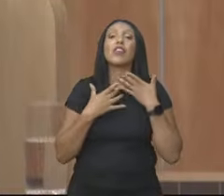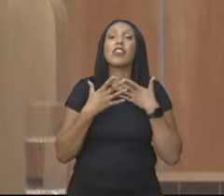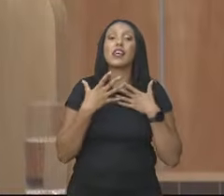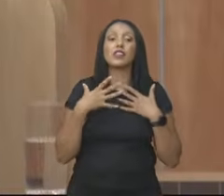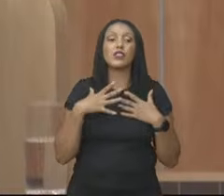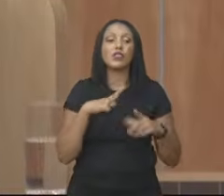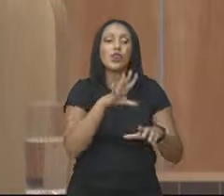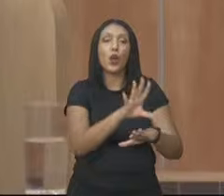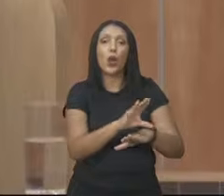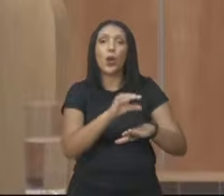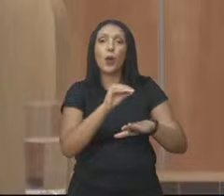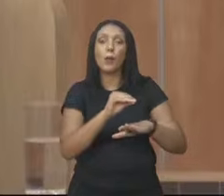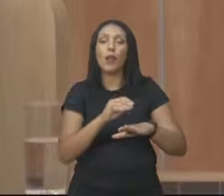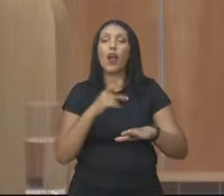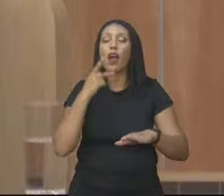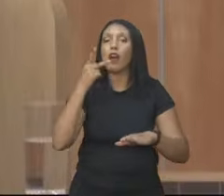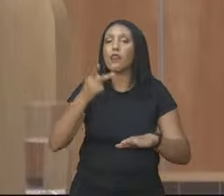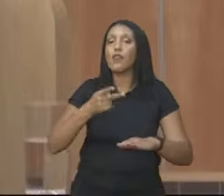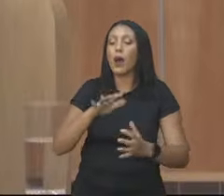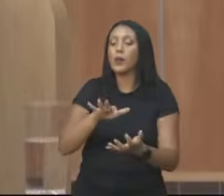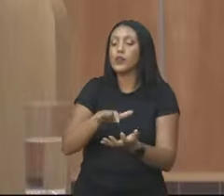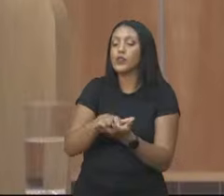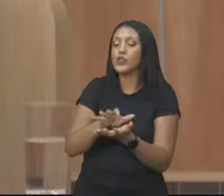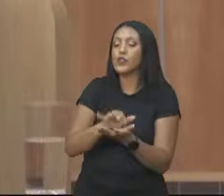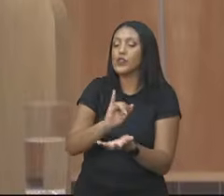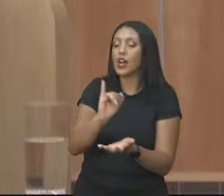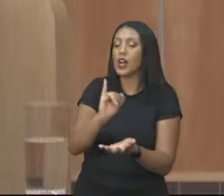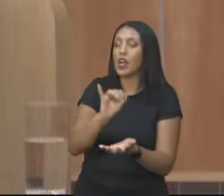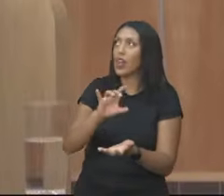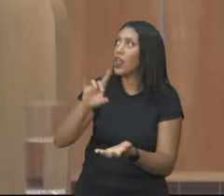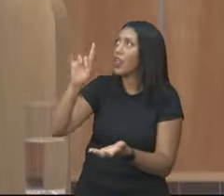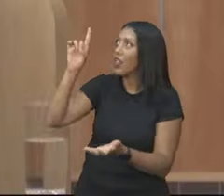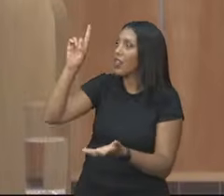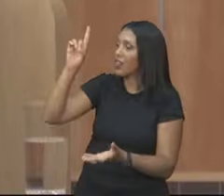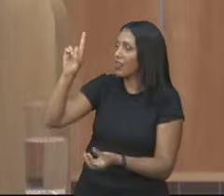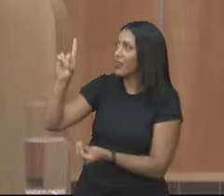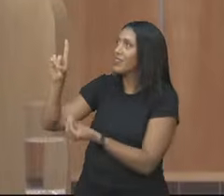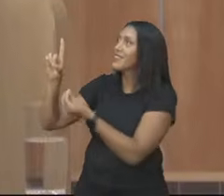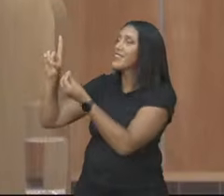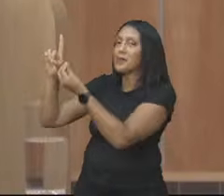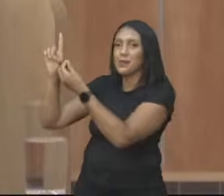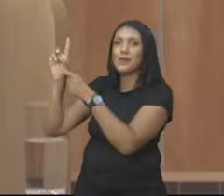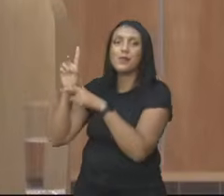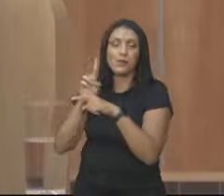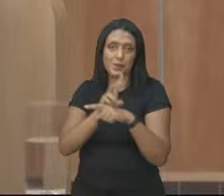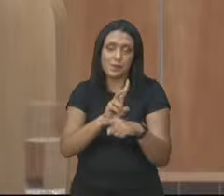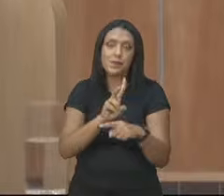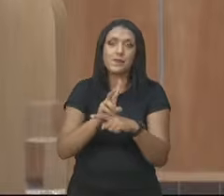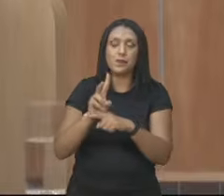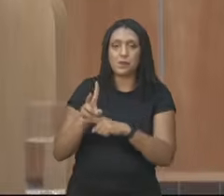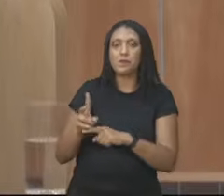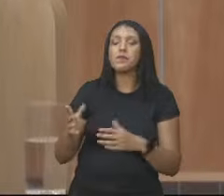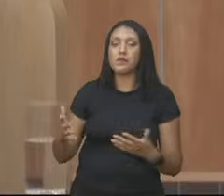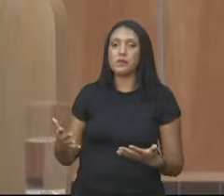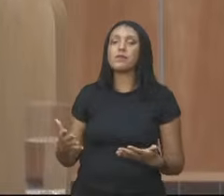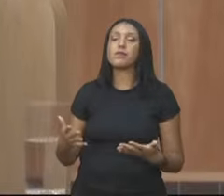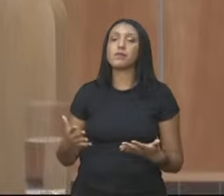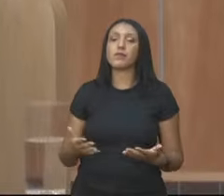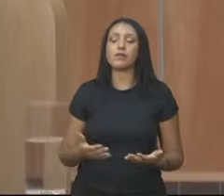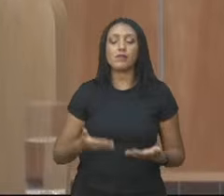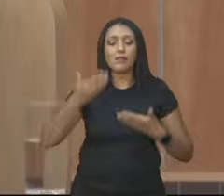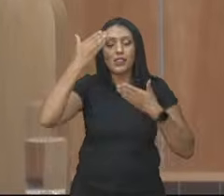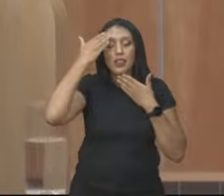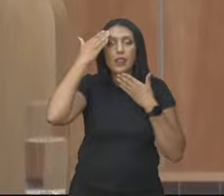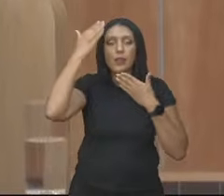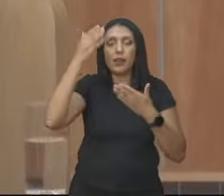trazer solução, o porquê estaremos sentados nessas cadeiras? E foi para isso que o povo nos colocou aqui, para ajudar essa população que tanto precisa aqui em